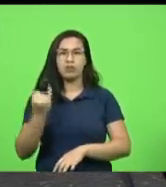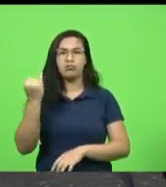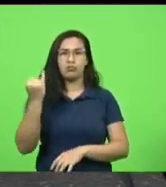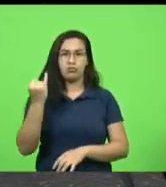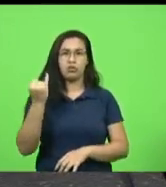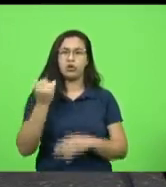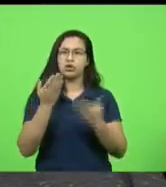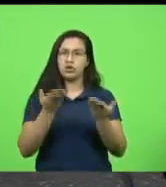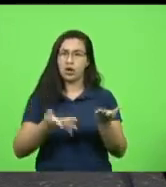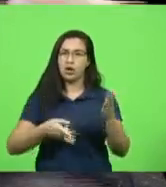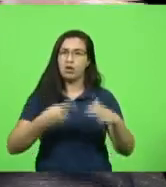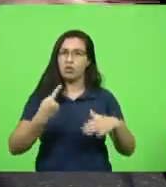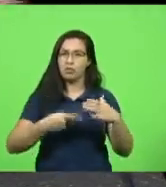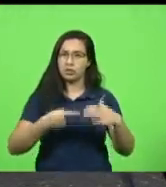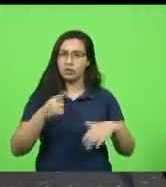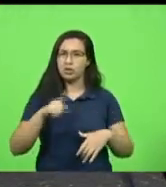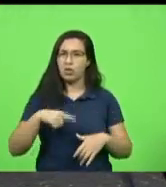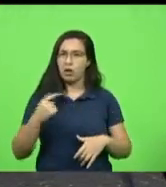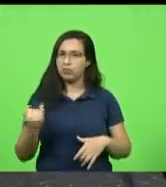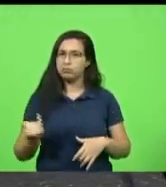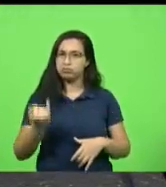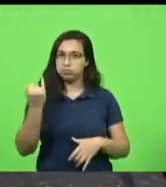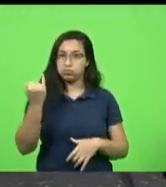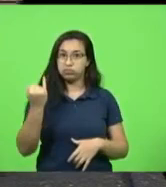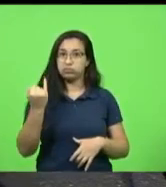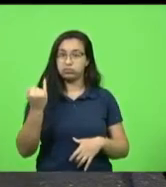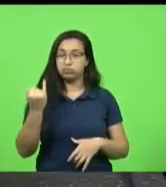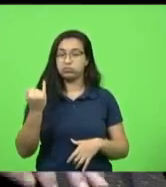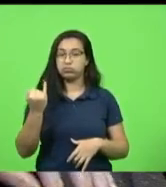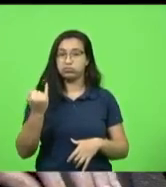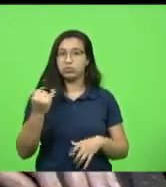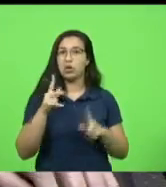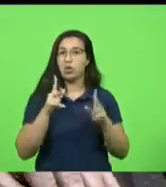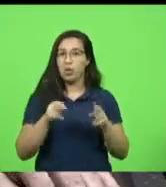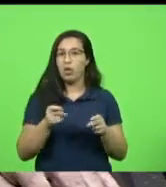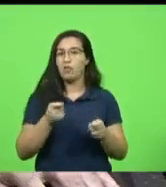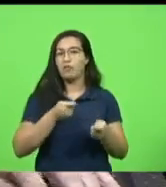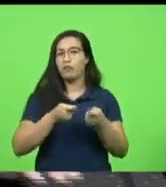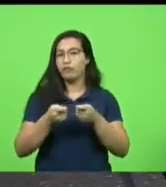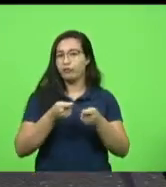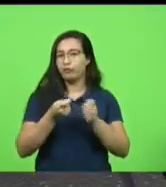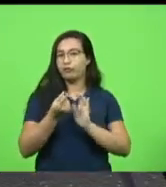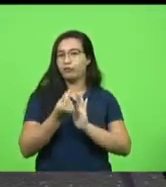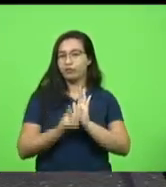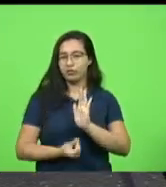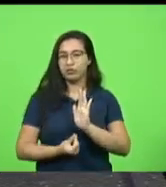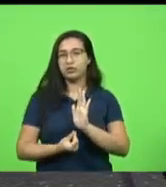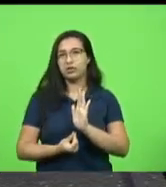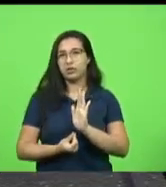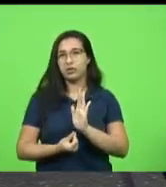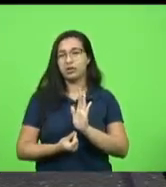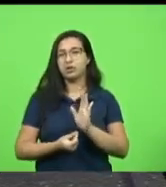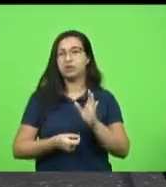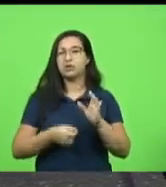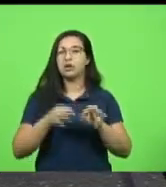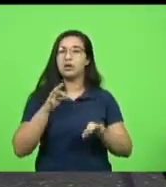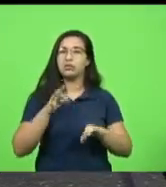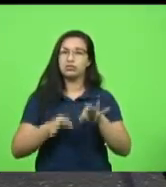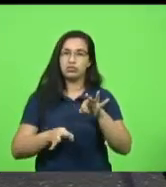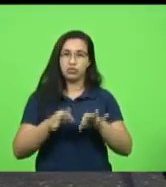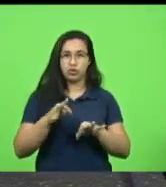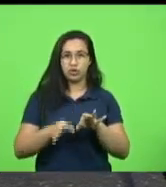Educação importantíssima, como é finanças, como é a Comissão de Justiça.